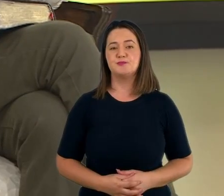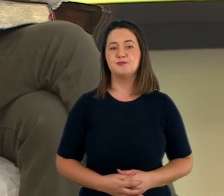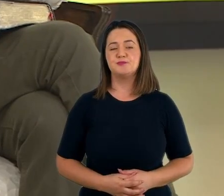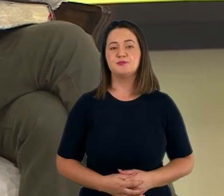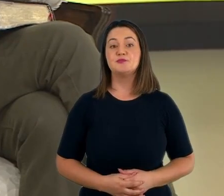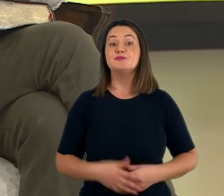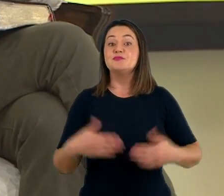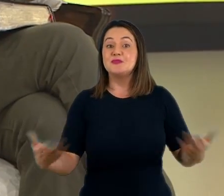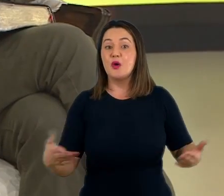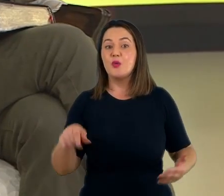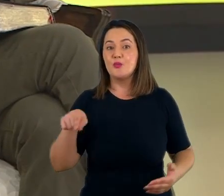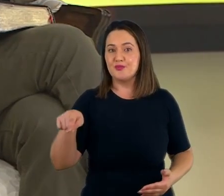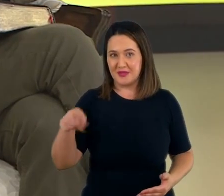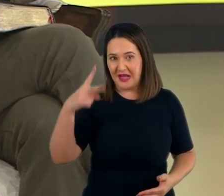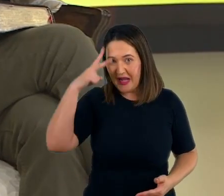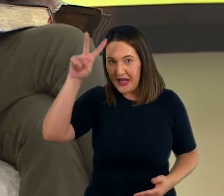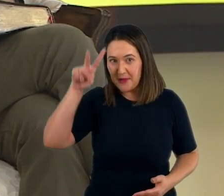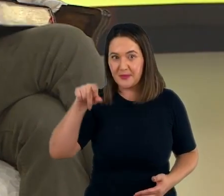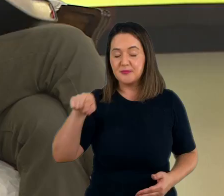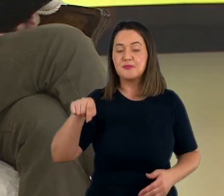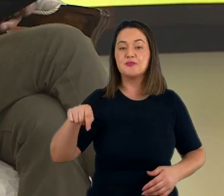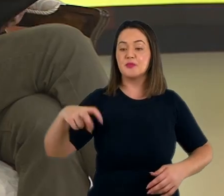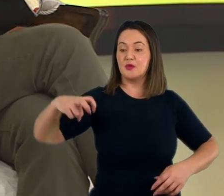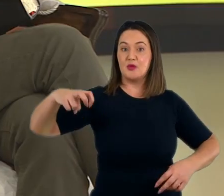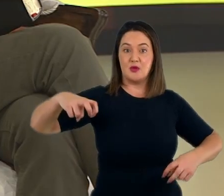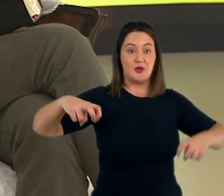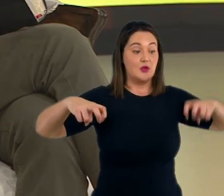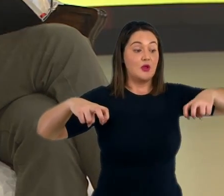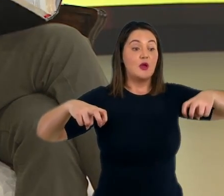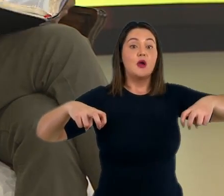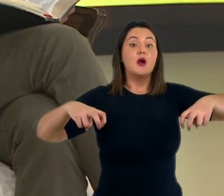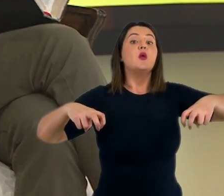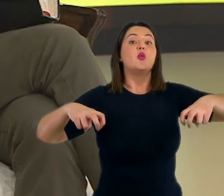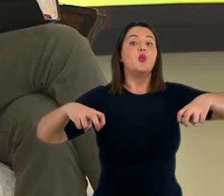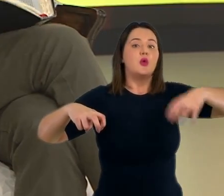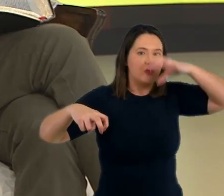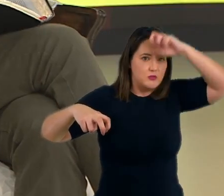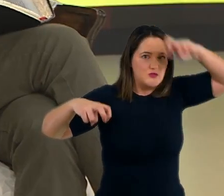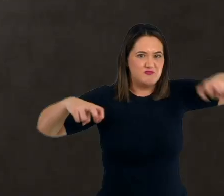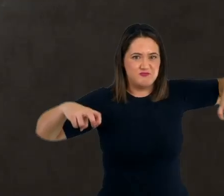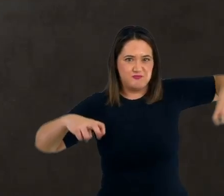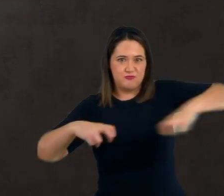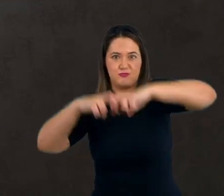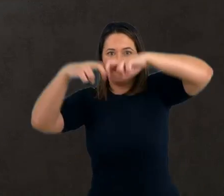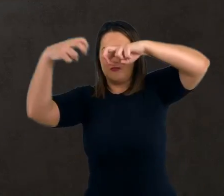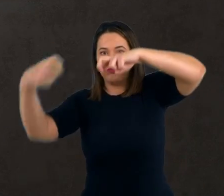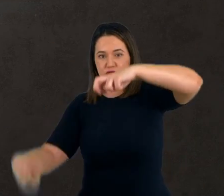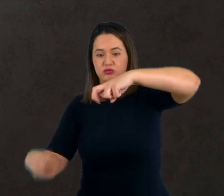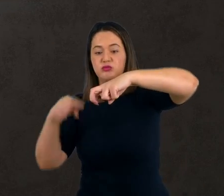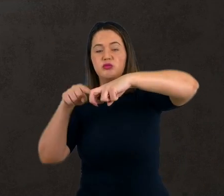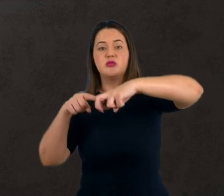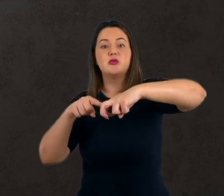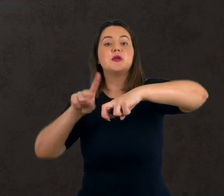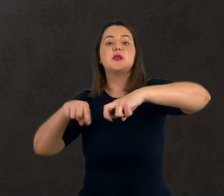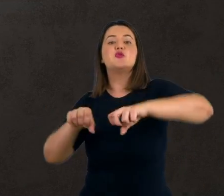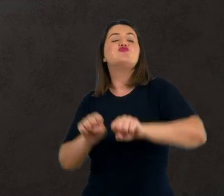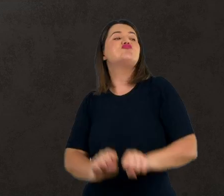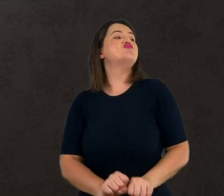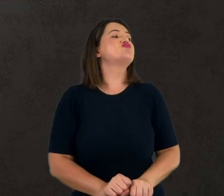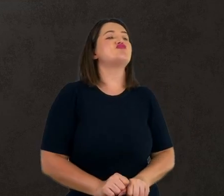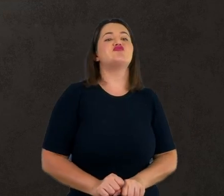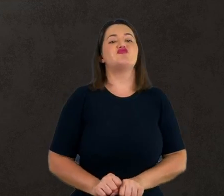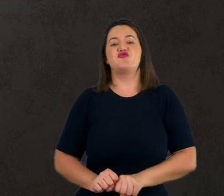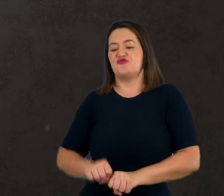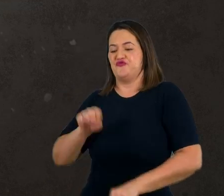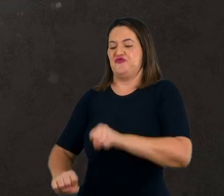indica, quando o bode se engrandeceu sobremaneira, olha o que aconteceu com ele. Eu vou ler para você aqui na Bíblia. Na sua